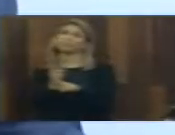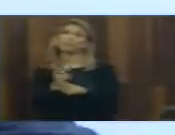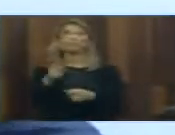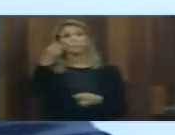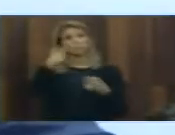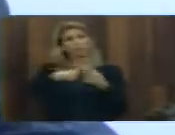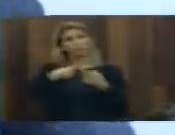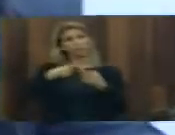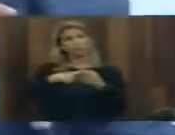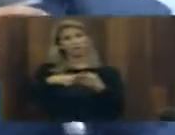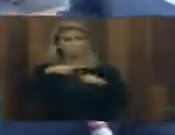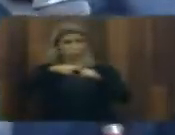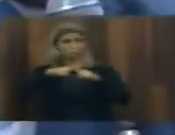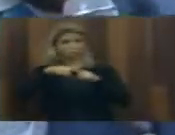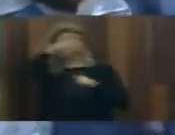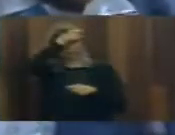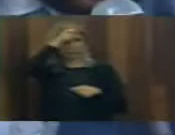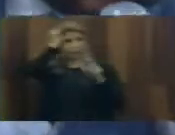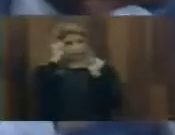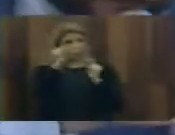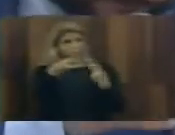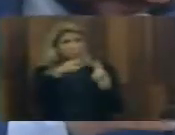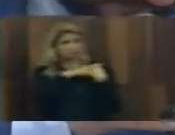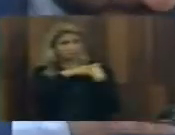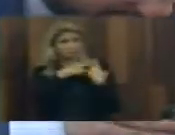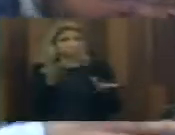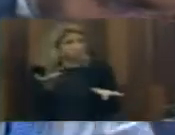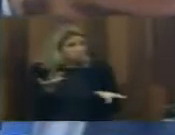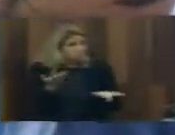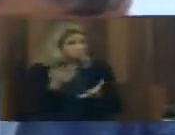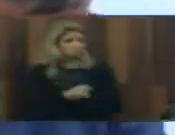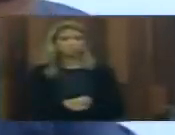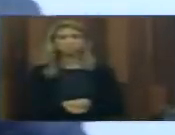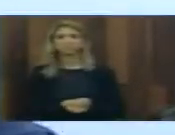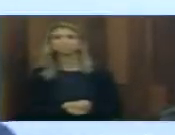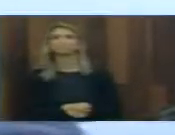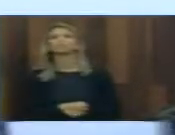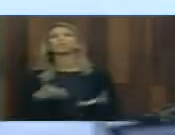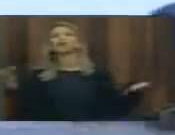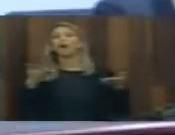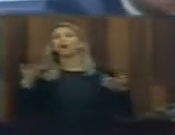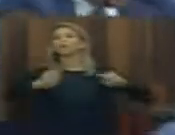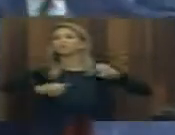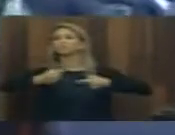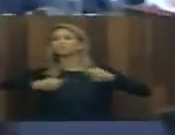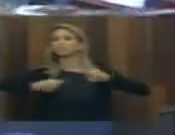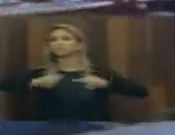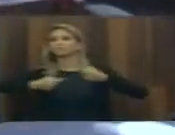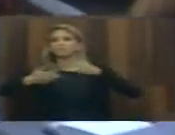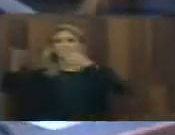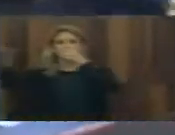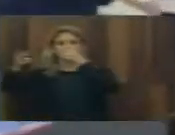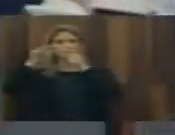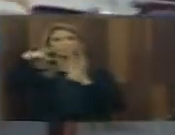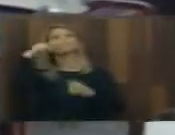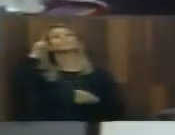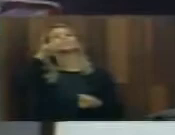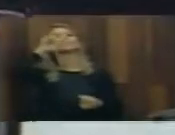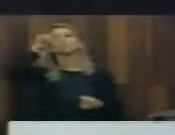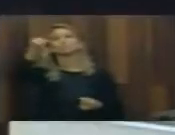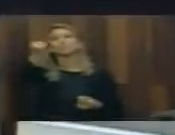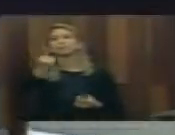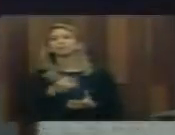votar contra o veto e contra o parecer da CCJ. Continua em discussão. Para discutir, vereadora Letícia Jorge.